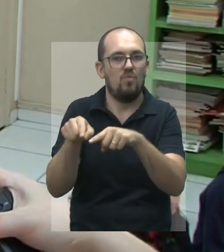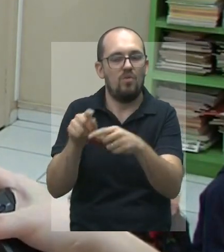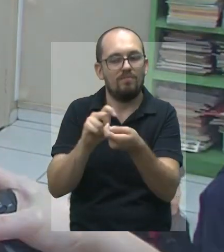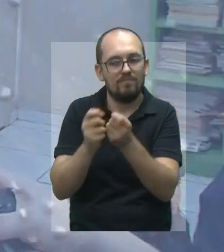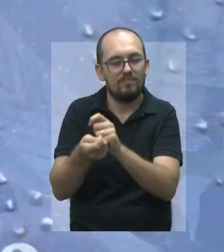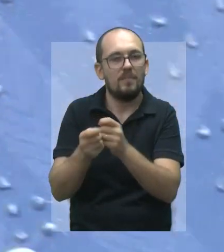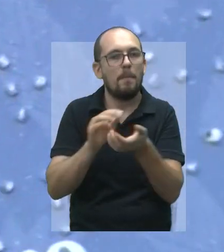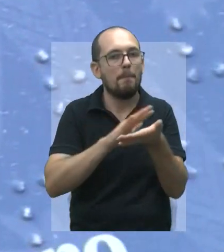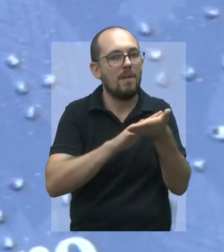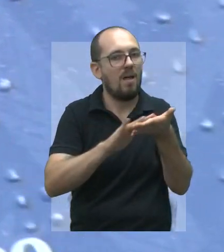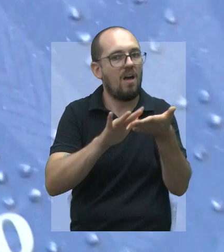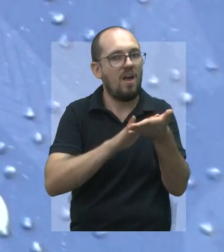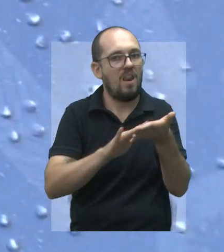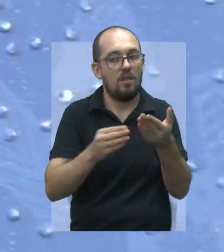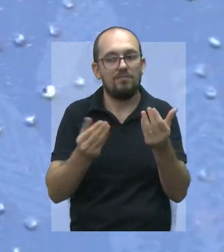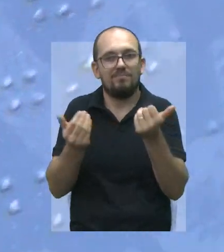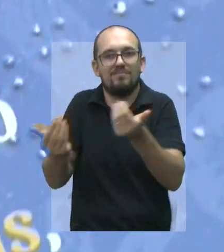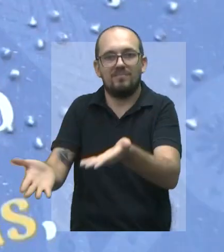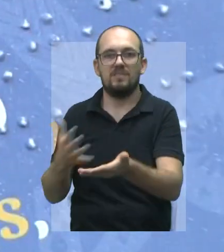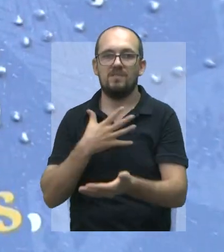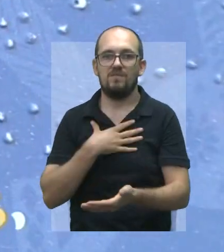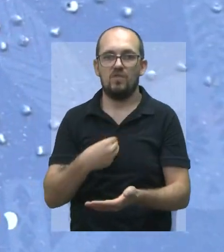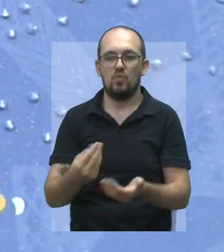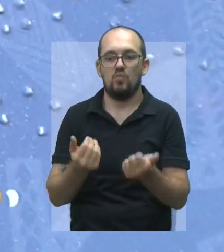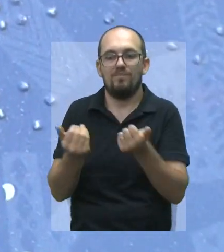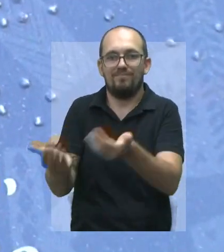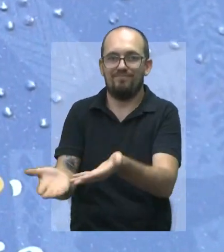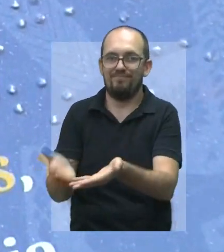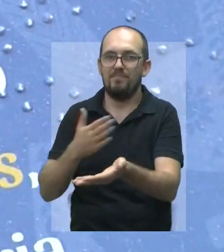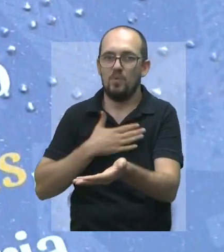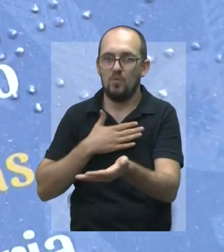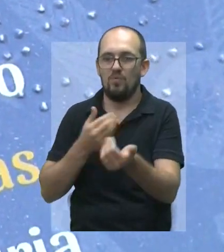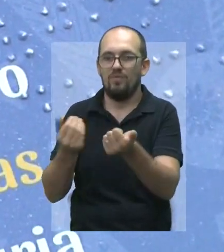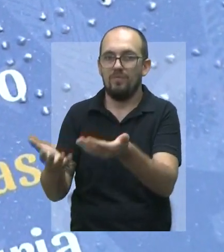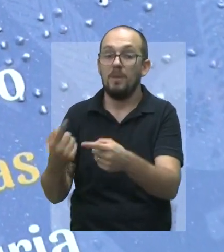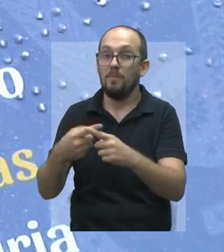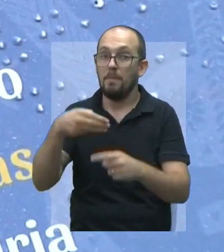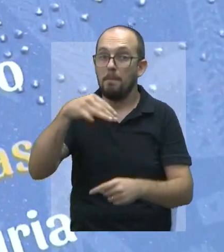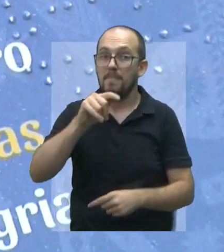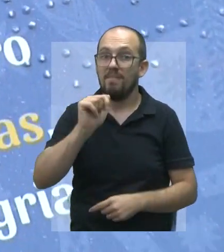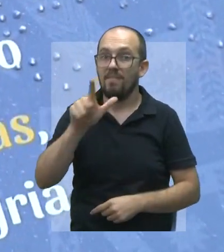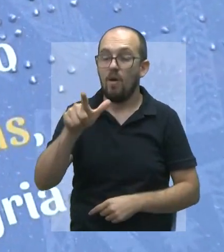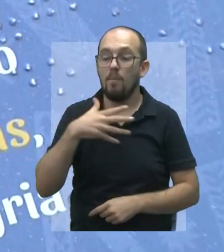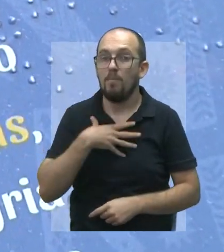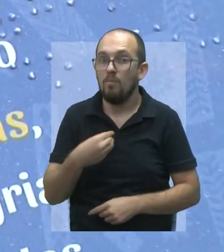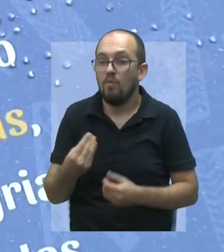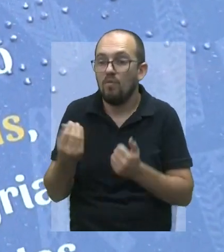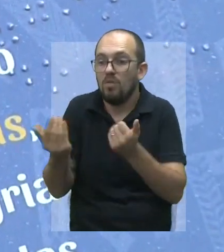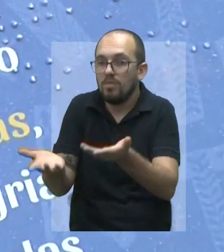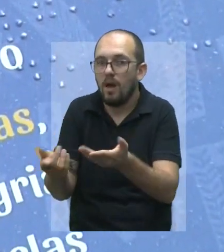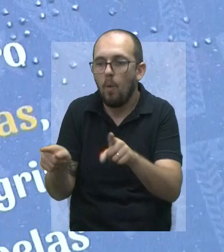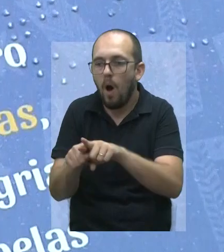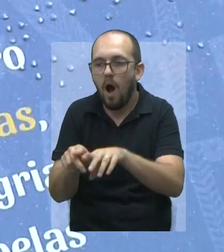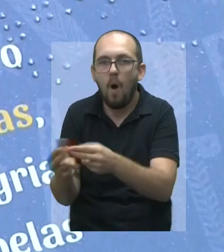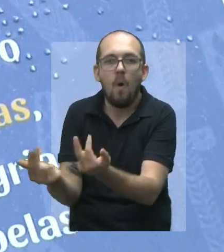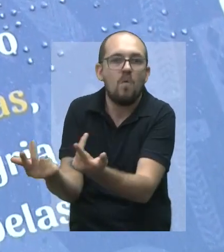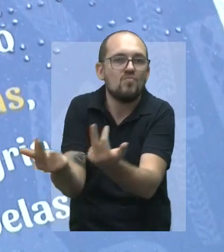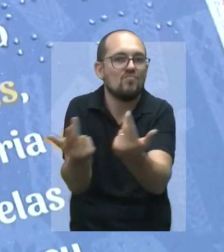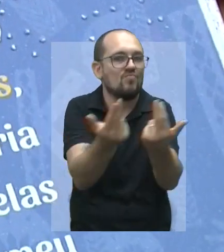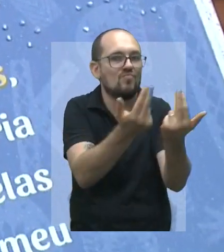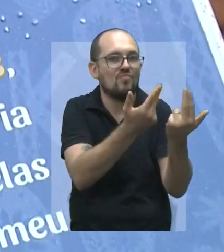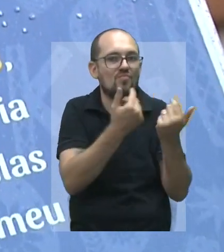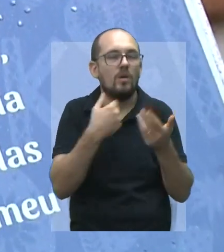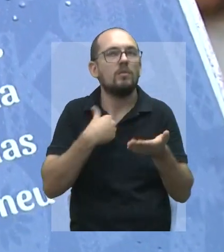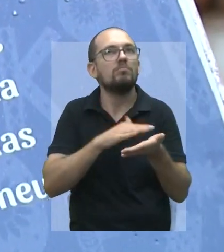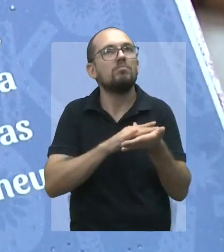do braille, de conseguir fazer com que o Miguel também tivesse o livro em braille, para ele mesmo